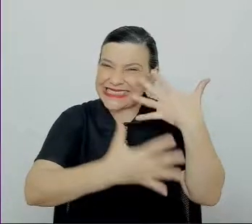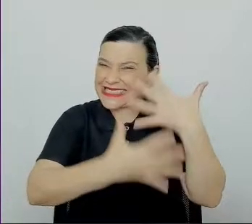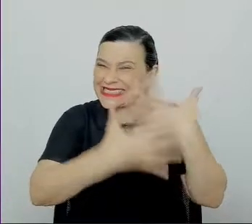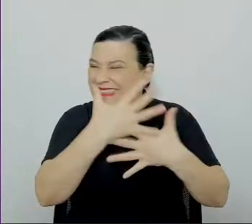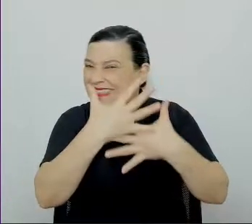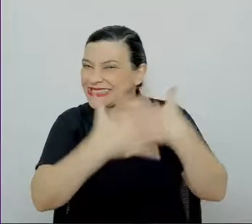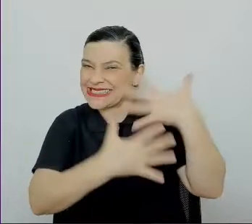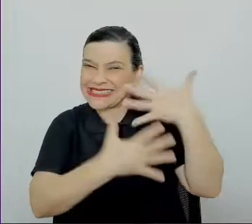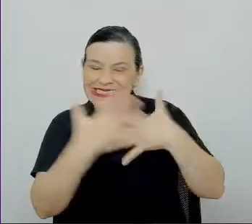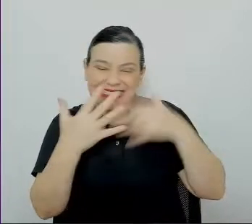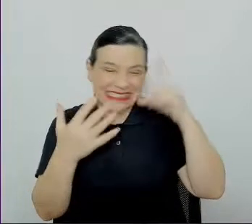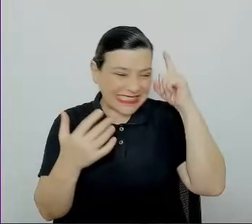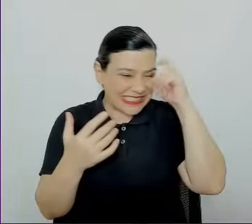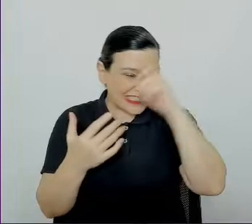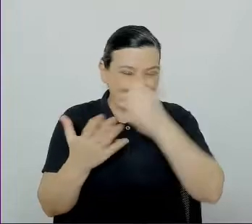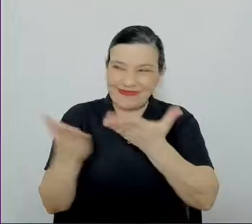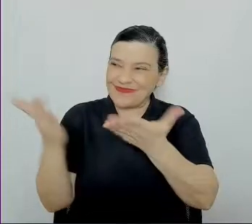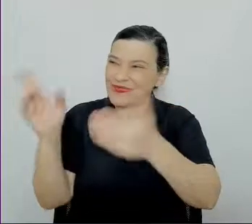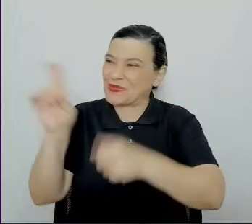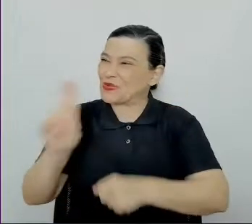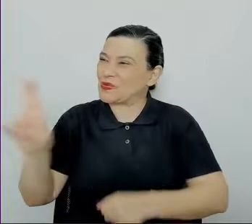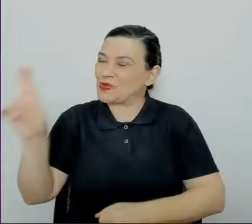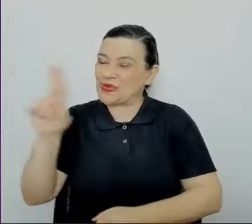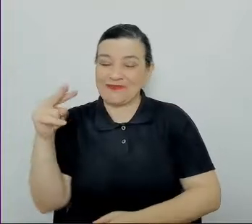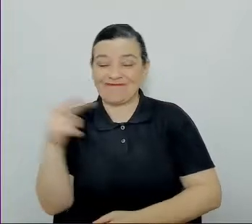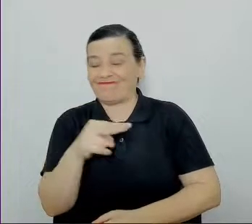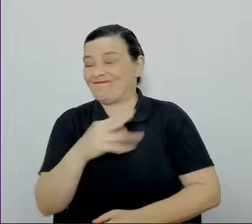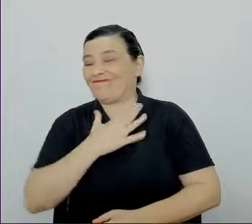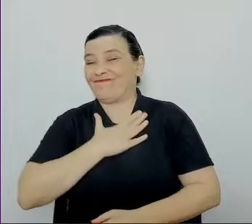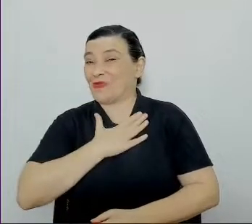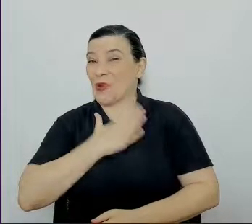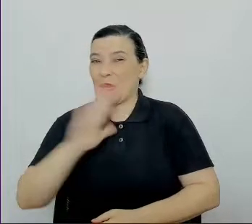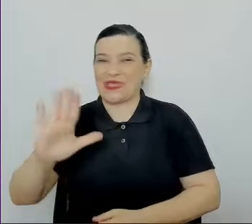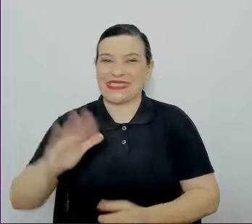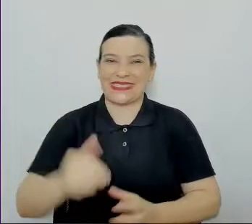para o usuário que não está nem um pouco agradável.